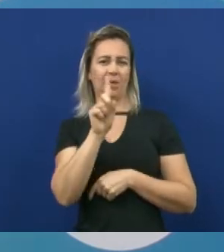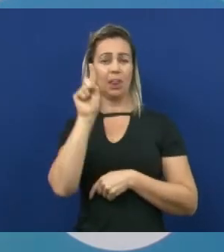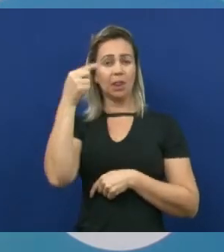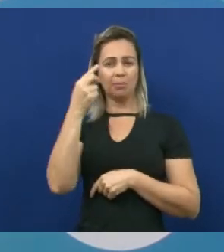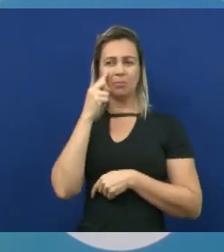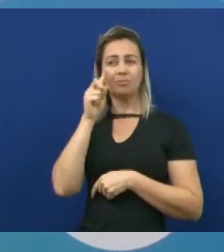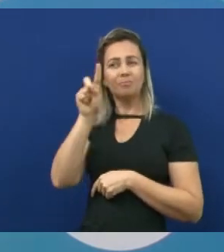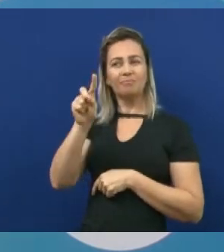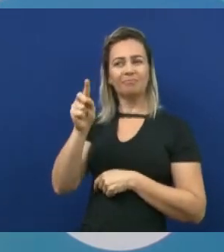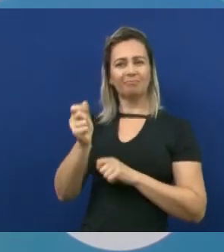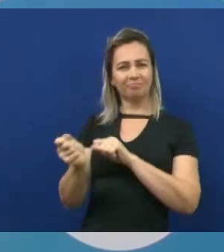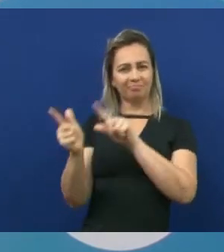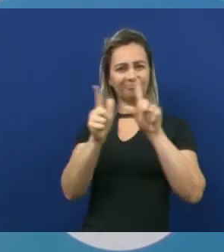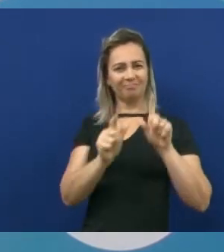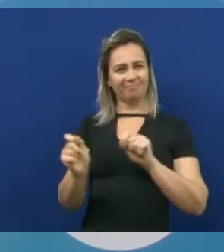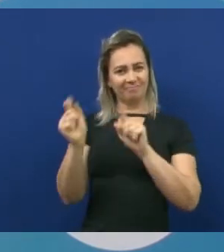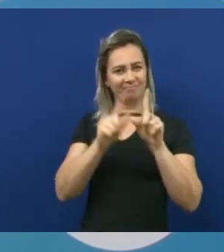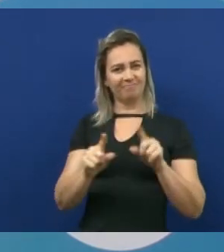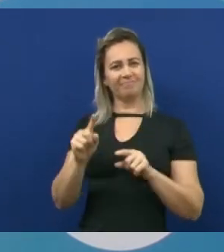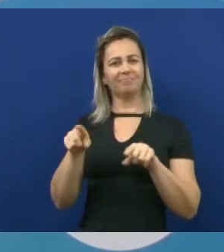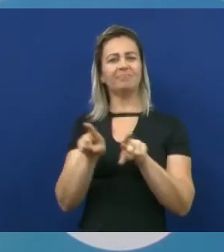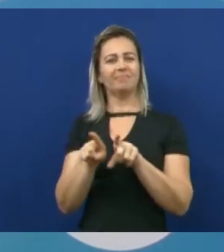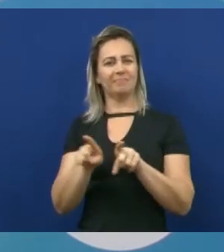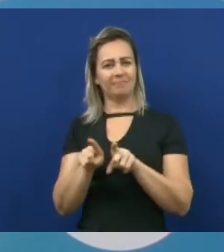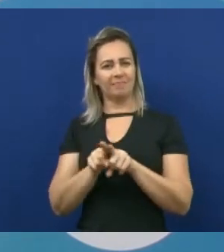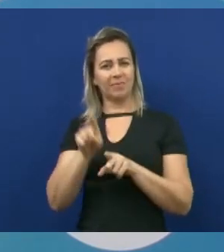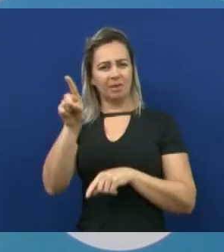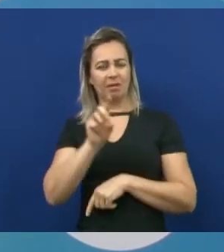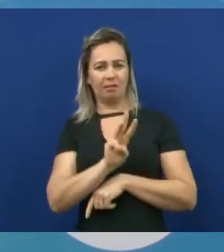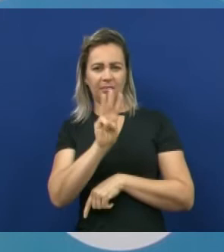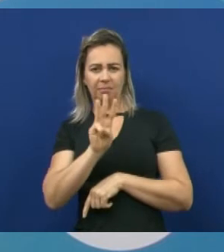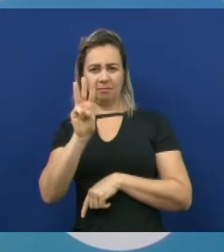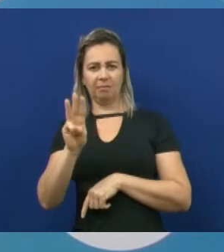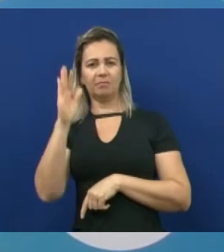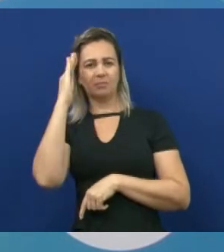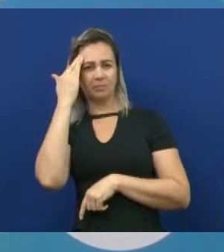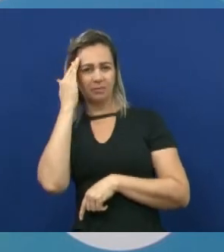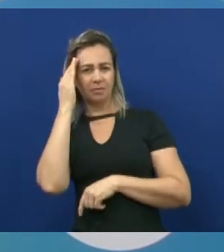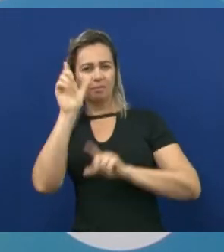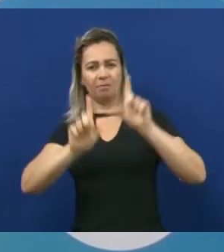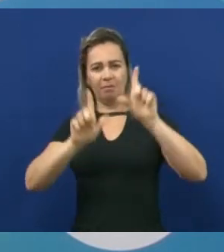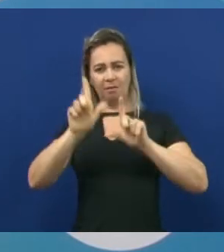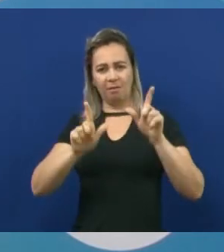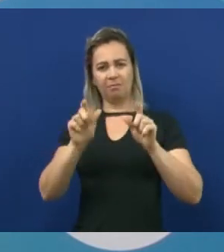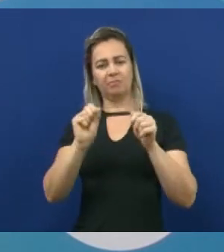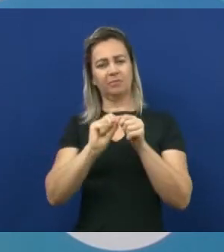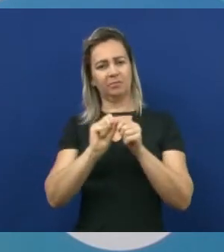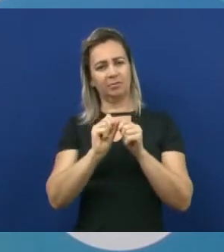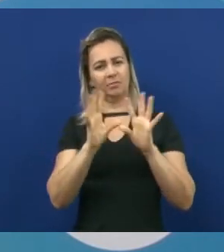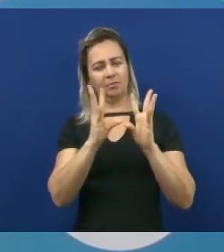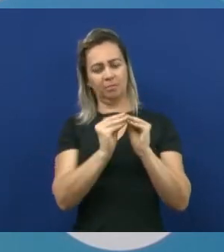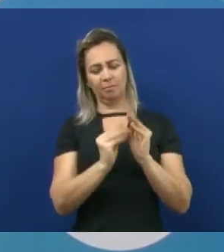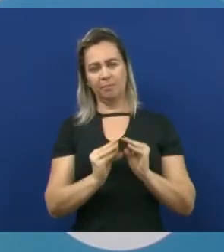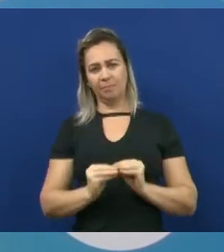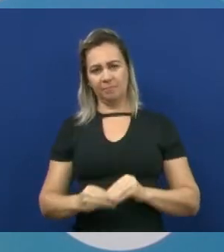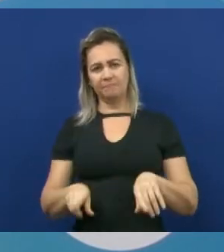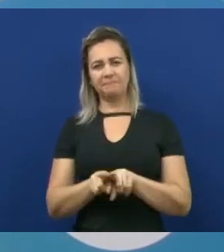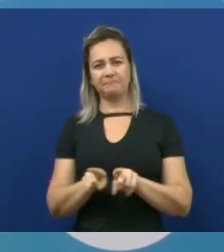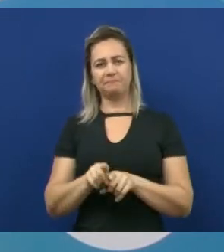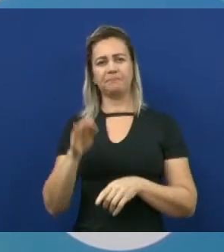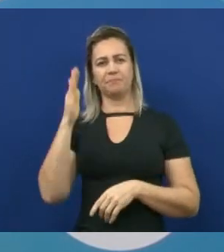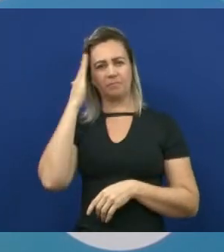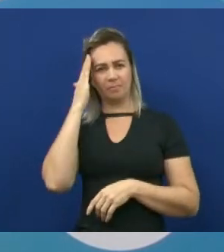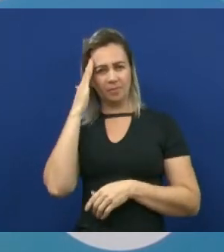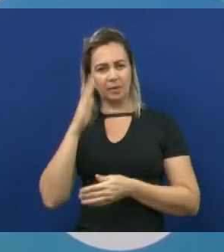depois você vai fazer algumas anotações com relação a ele, eu deixei o link aí para vocês entenderem melhor. Então, como eu falei,